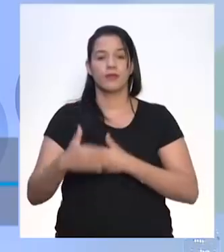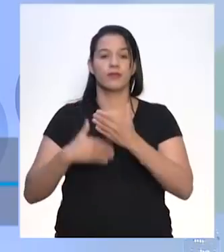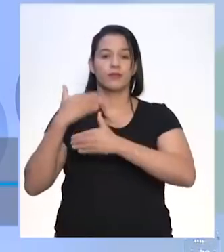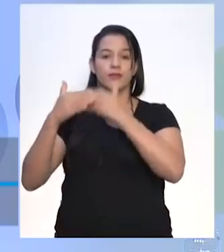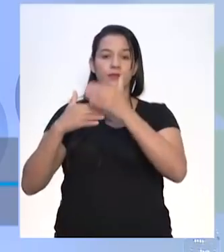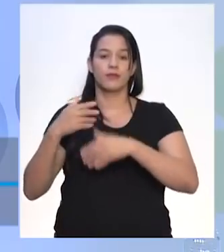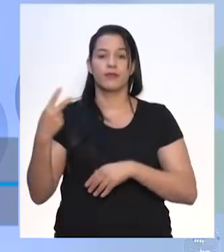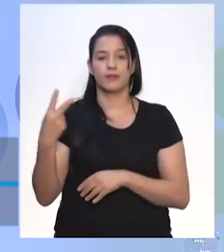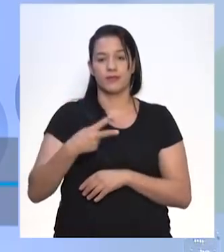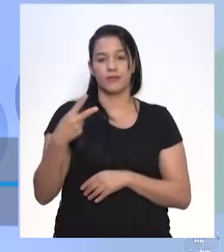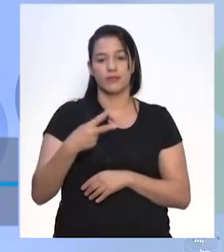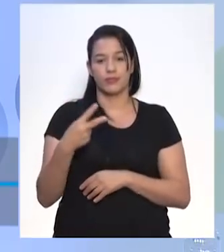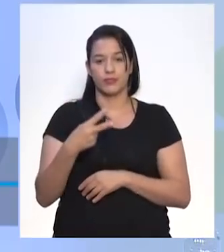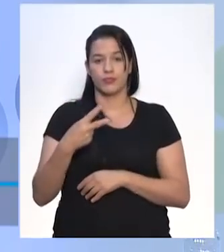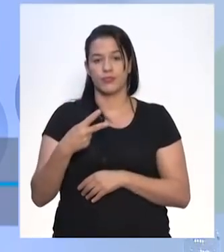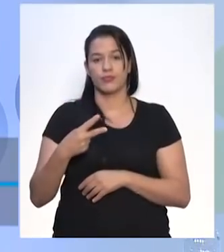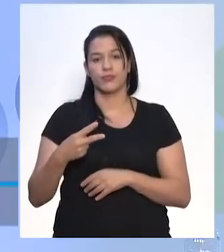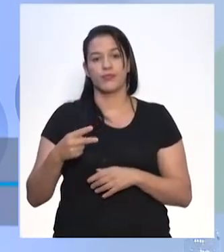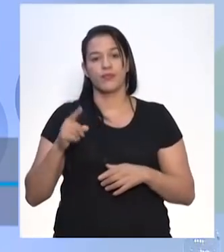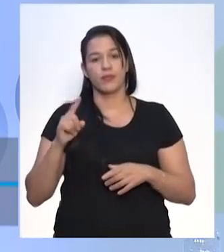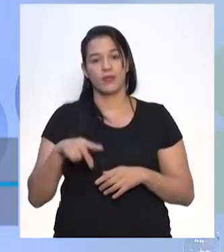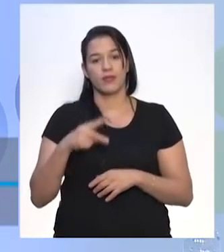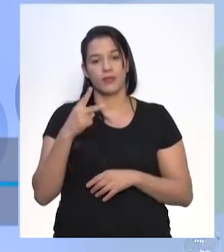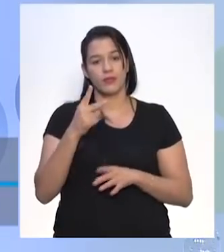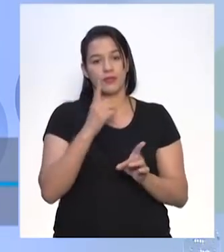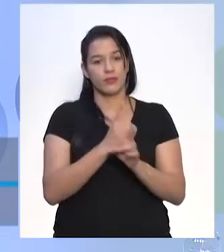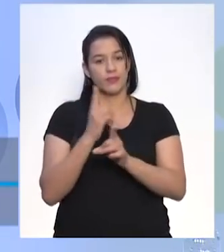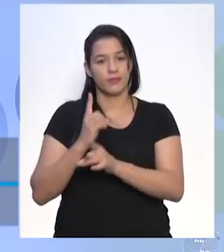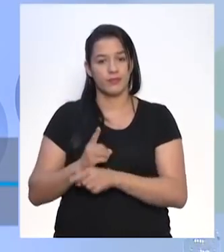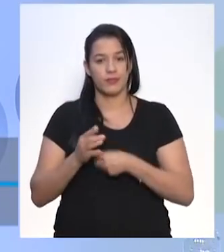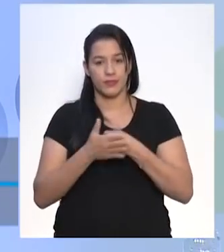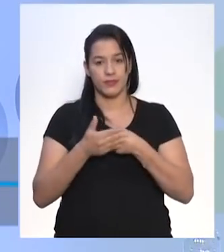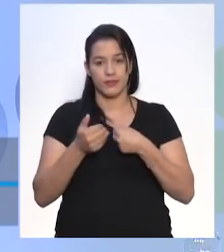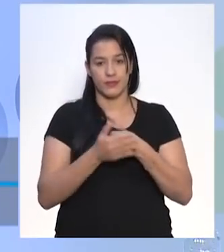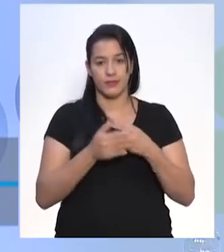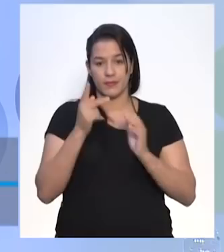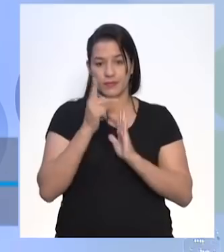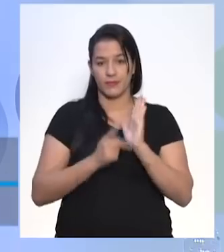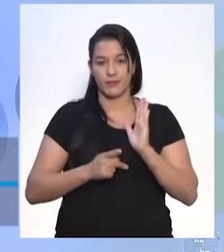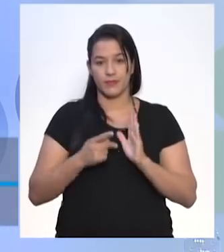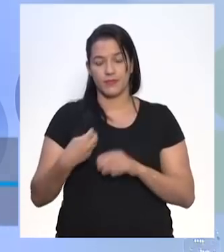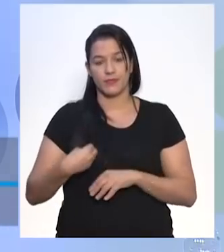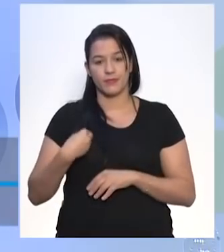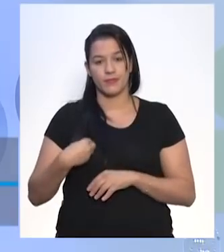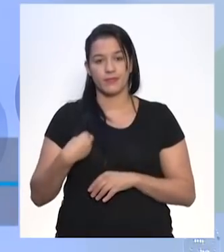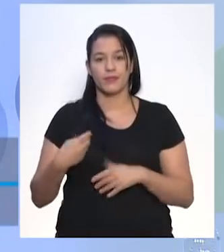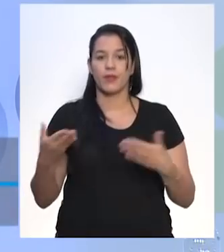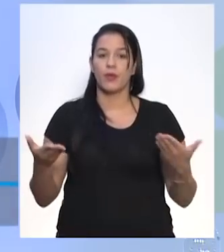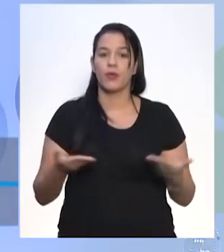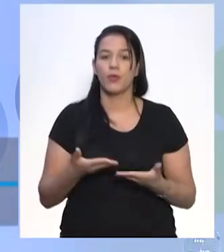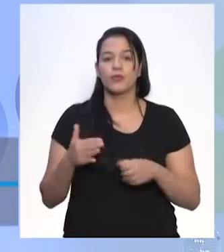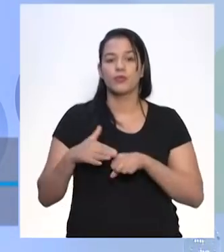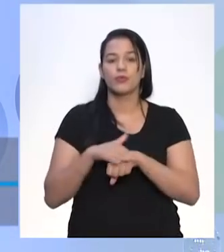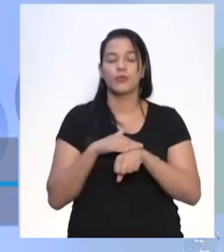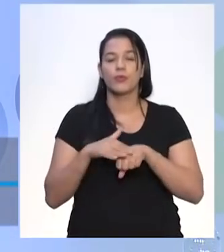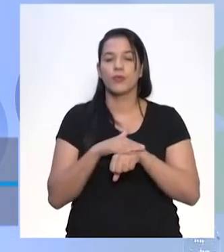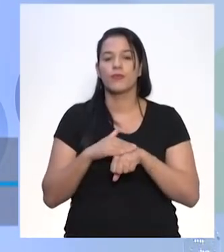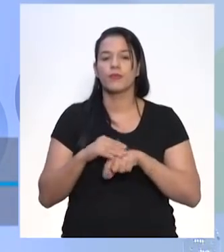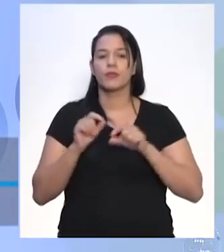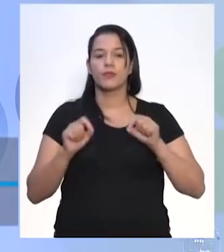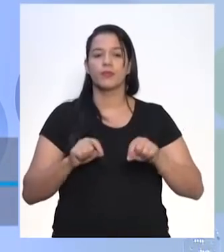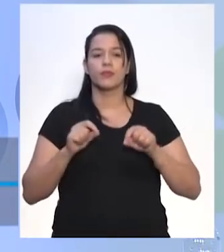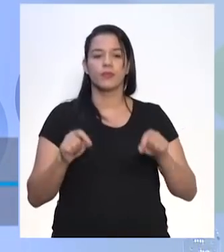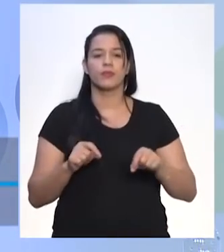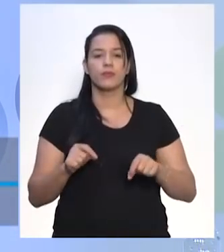a segunda parte dos nossos 2 encontros de acolhimento em projeto de vida. Hoje, conversamos um pouquinho